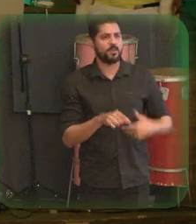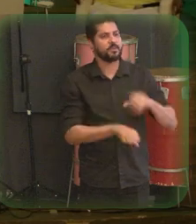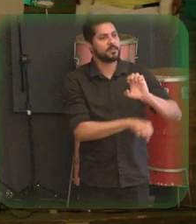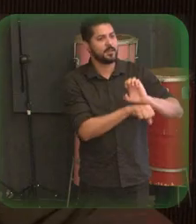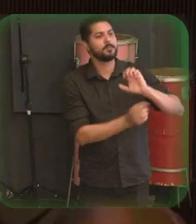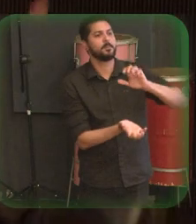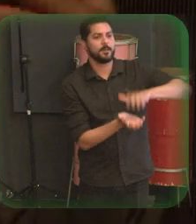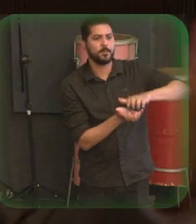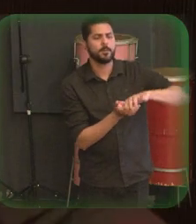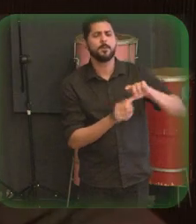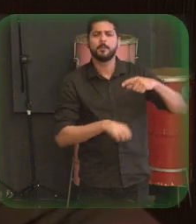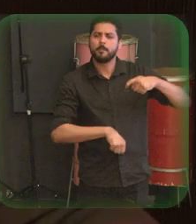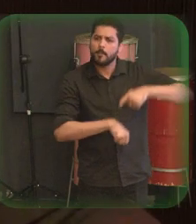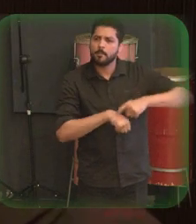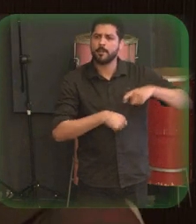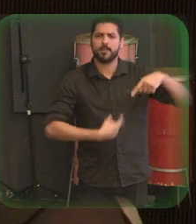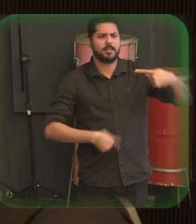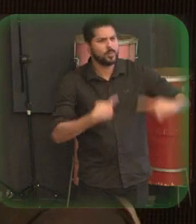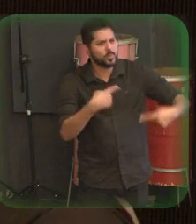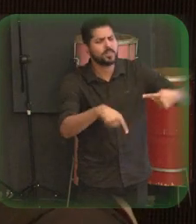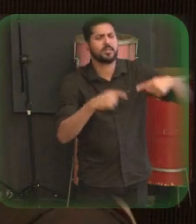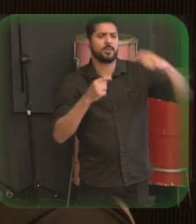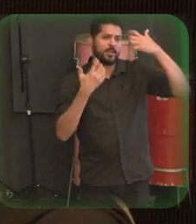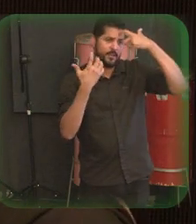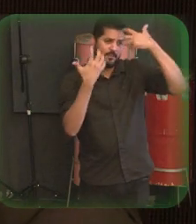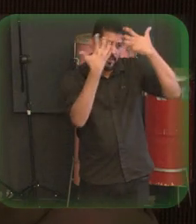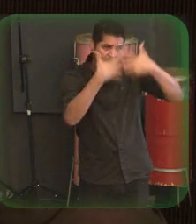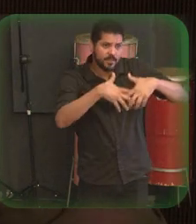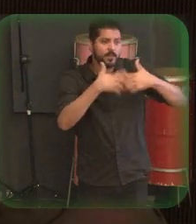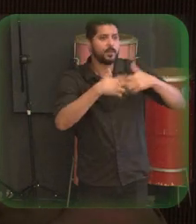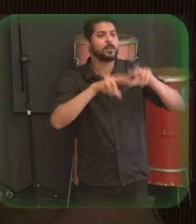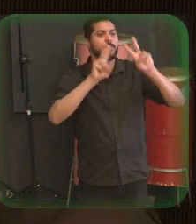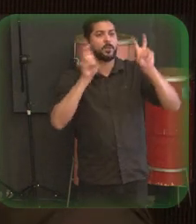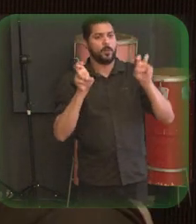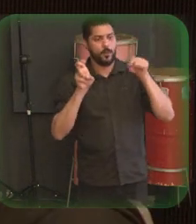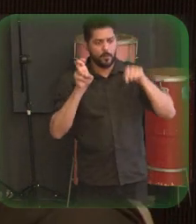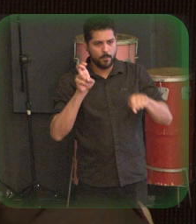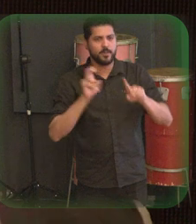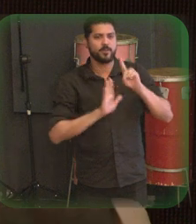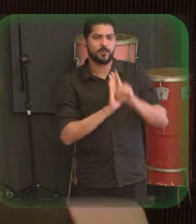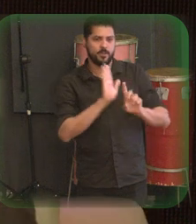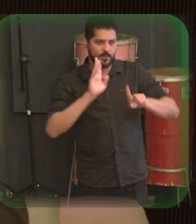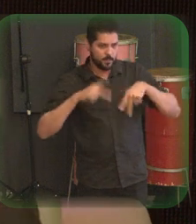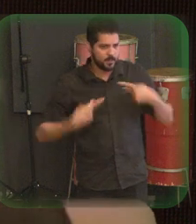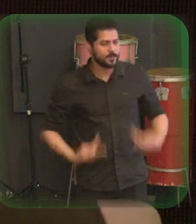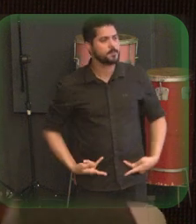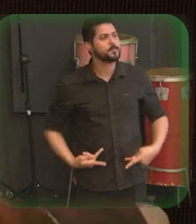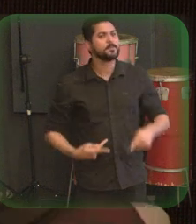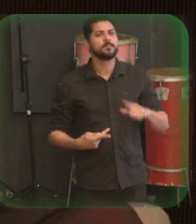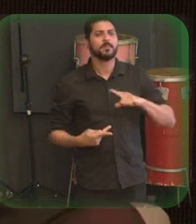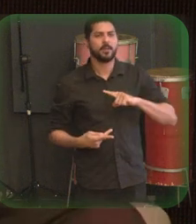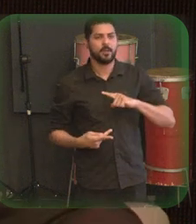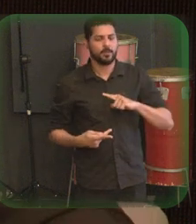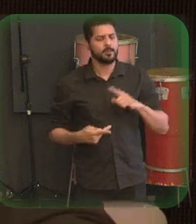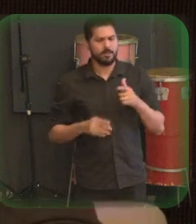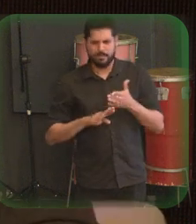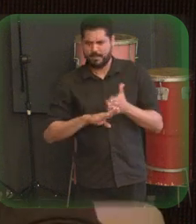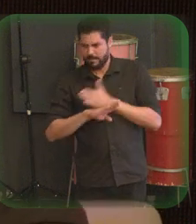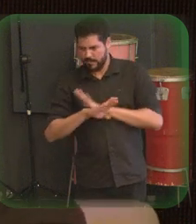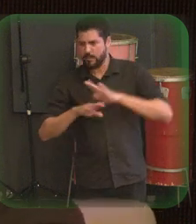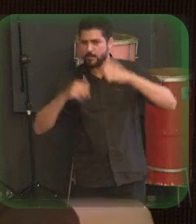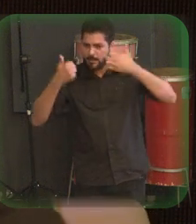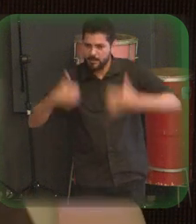esse momento de discussão, de reflexão sobre a temática dos direitos humanos. Como eu disse, ministro, somos 16 campi, né,